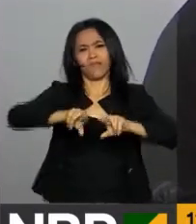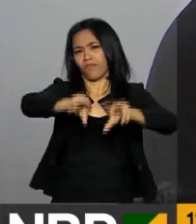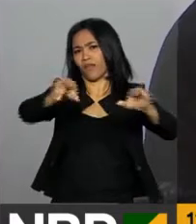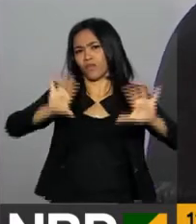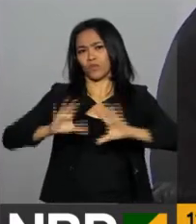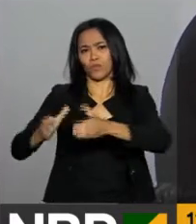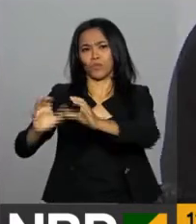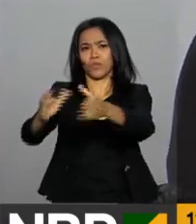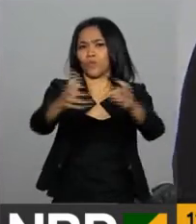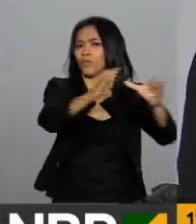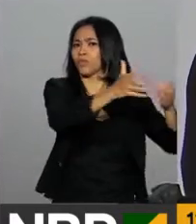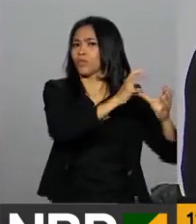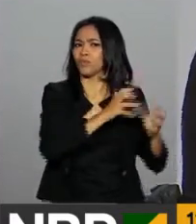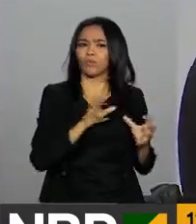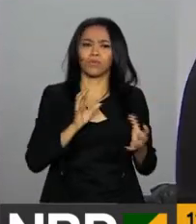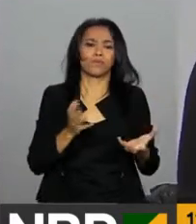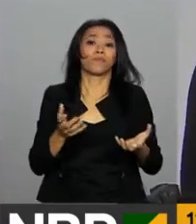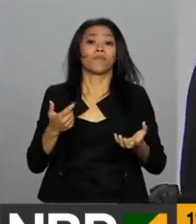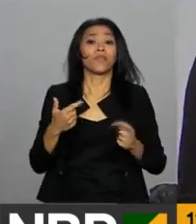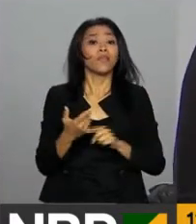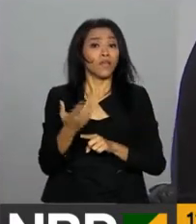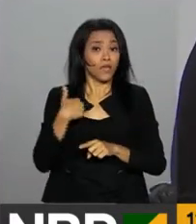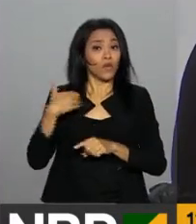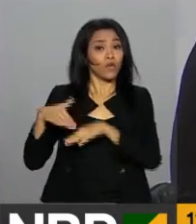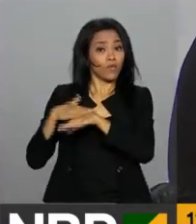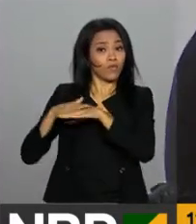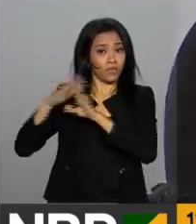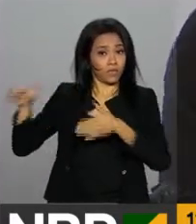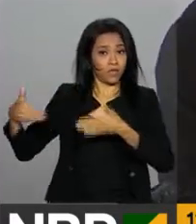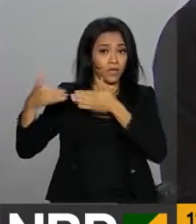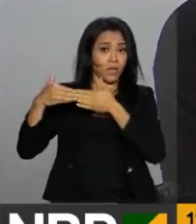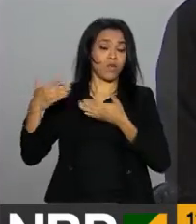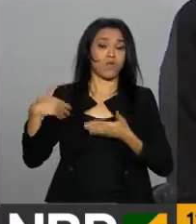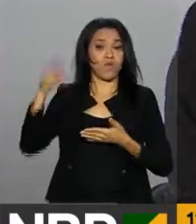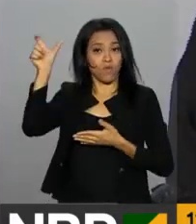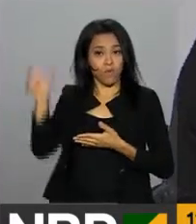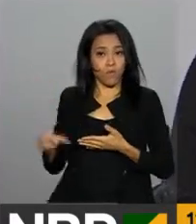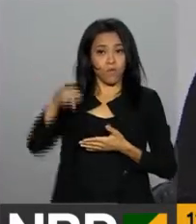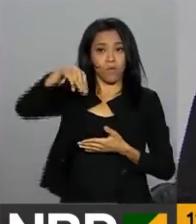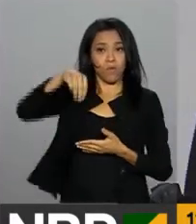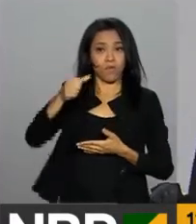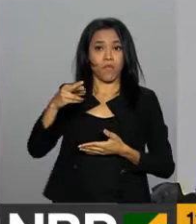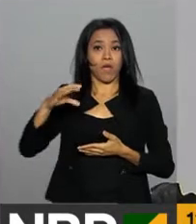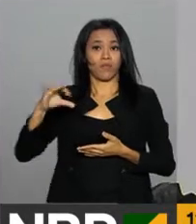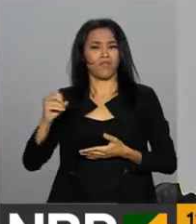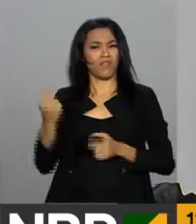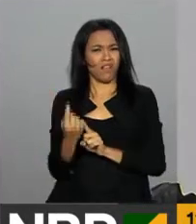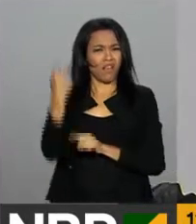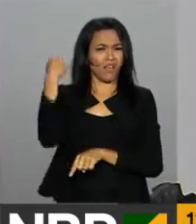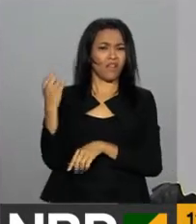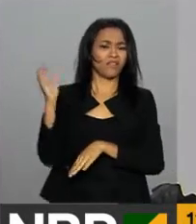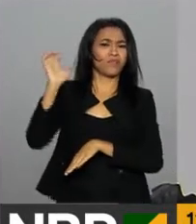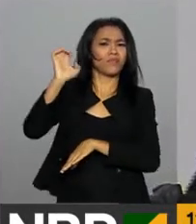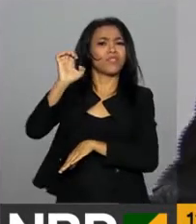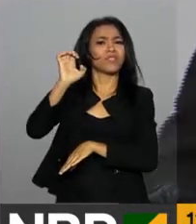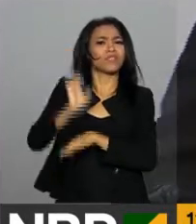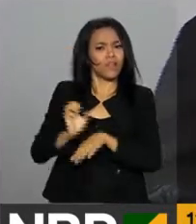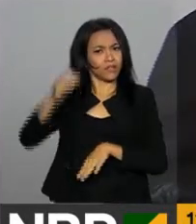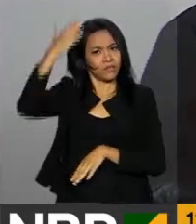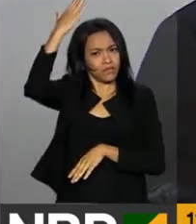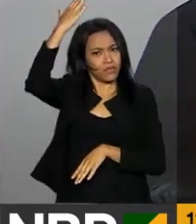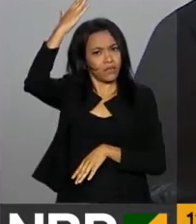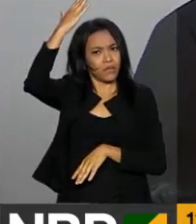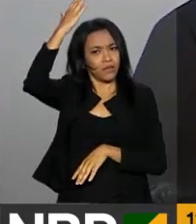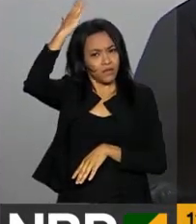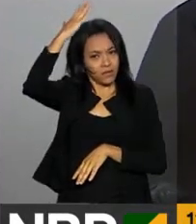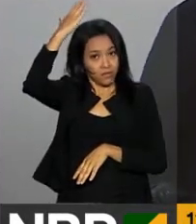márcio freitas lá em palotina treino para lá eu fui a uma reunião não é esse lançamento da